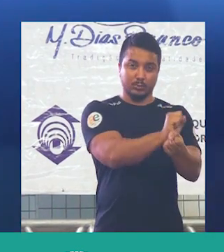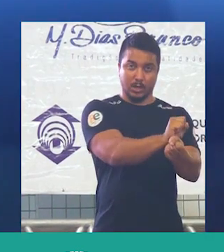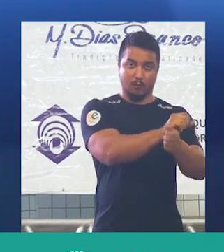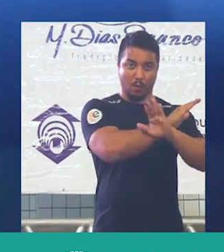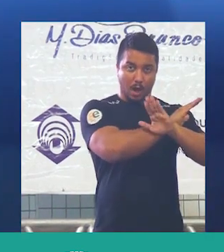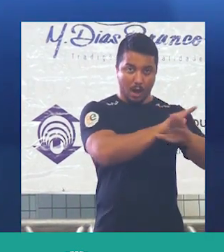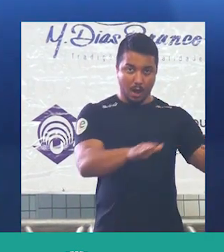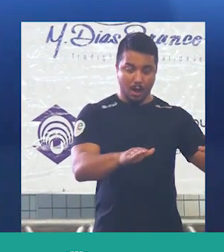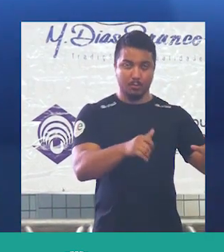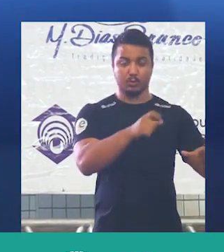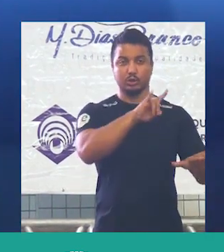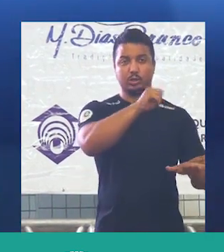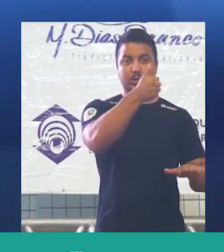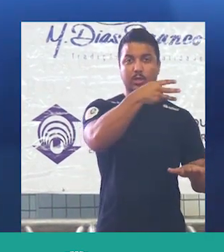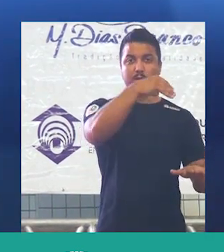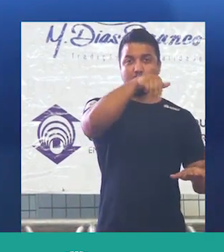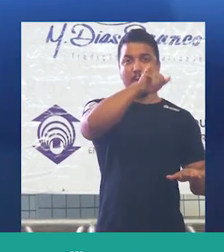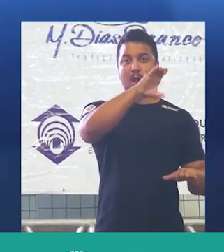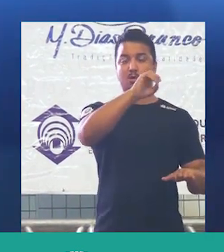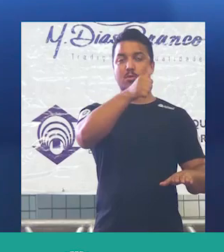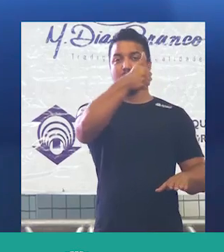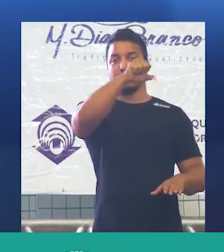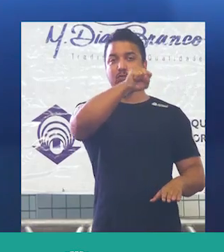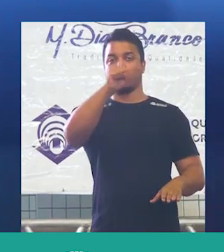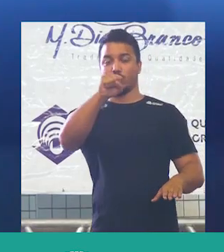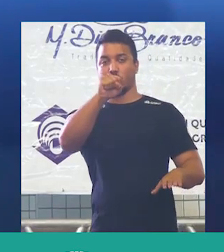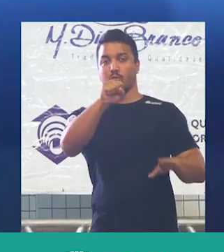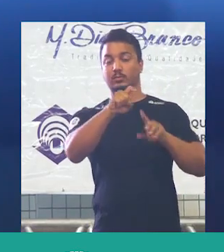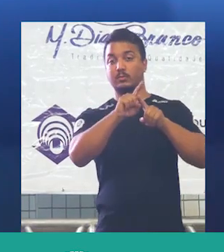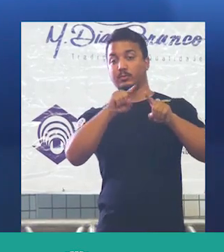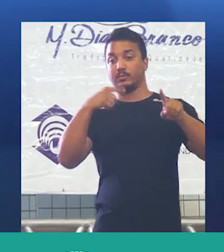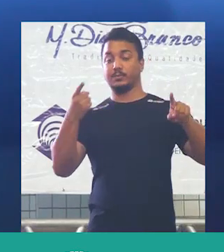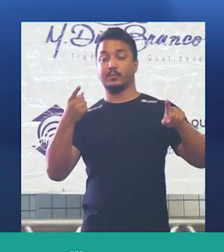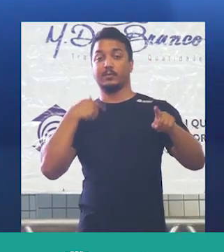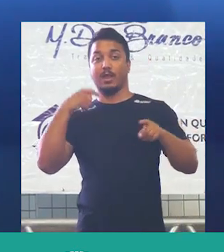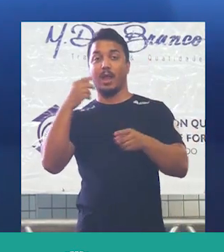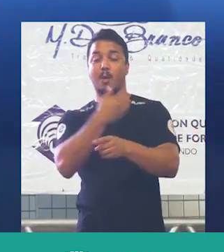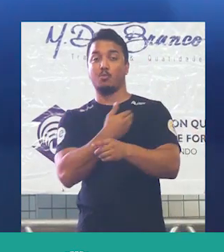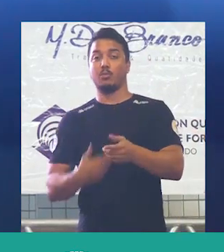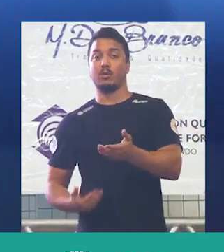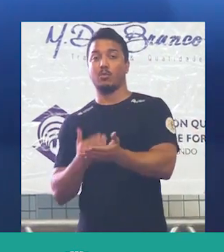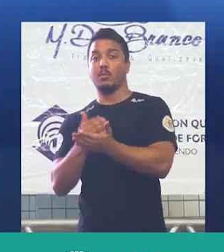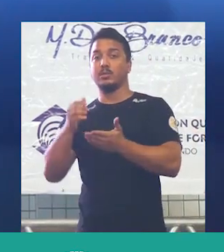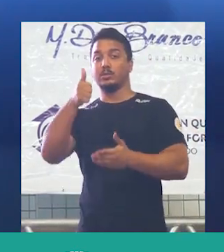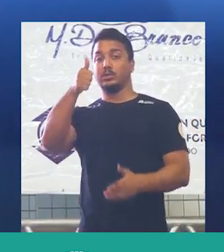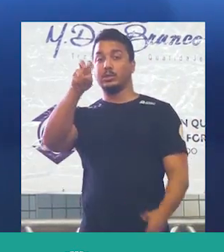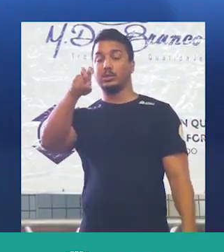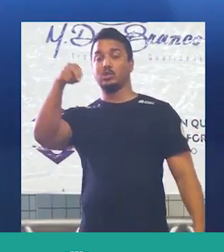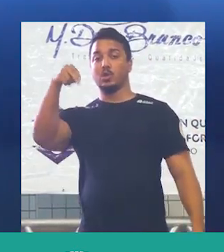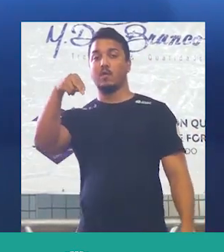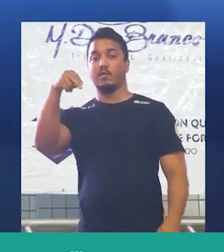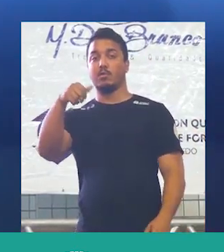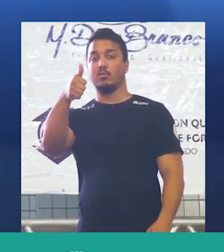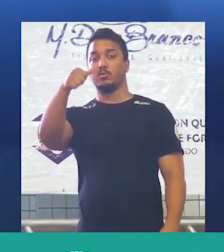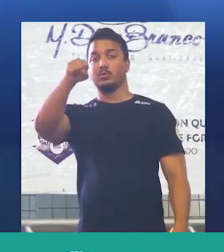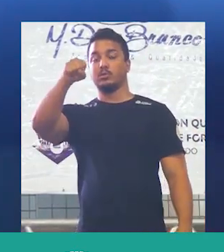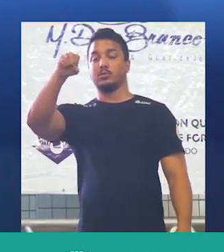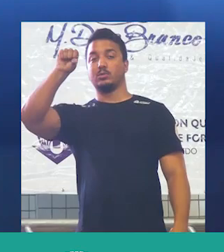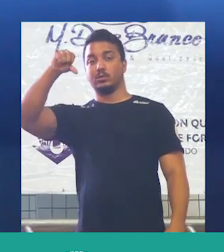oficialmente no dia 13 de maio de 88, a República nasce no dia 15 de novembro de 89, um ano e alguns meses